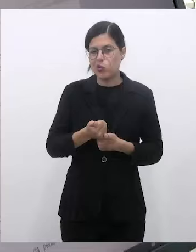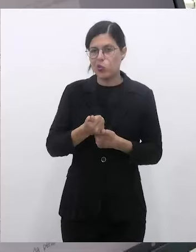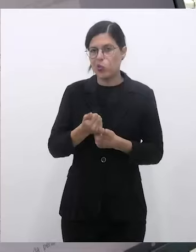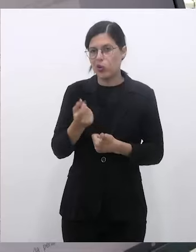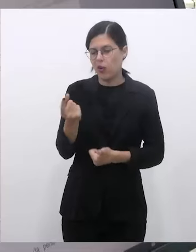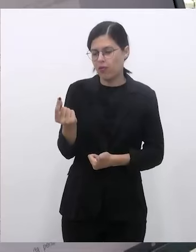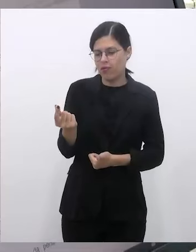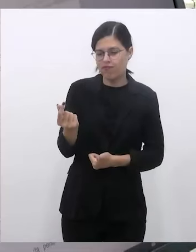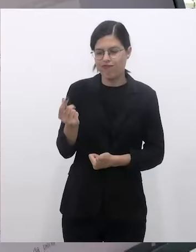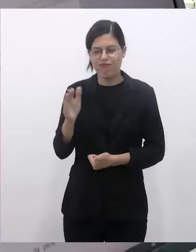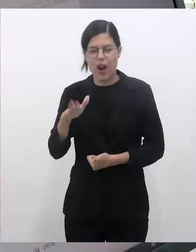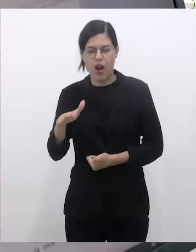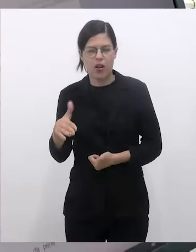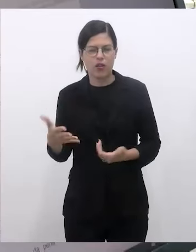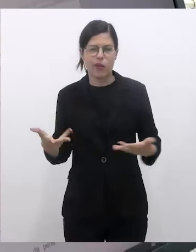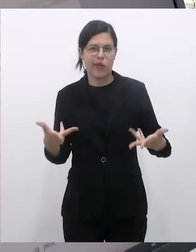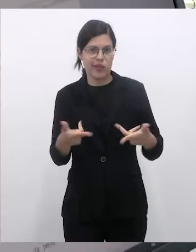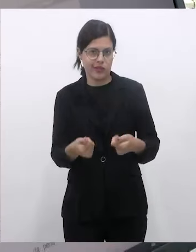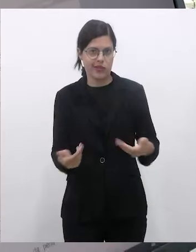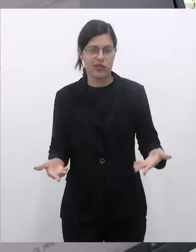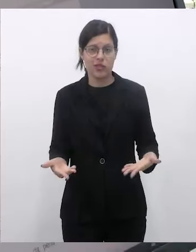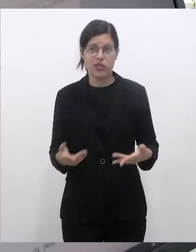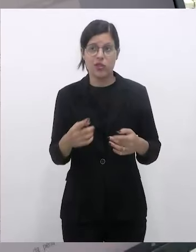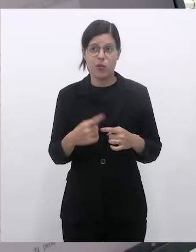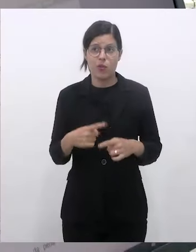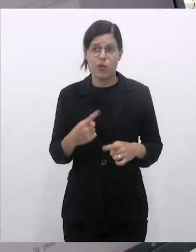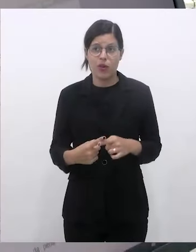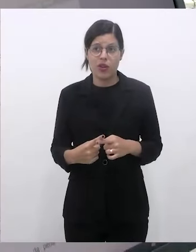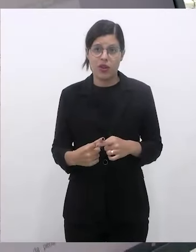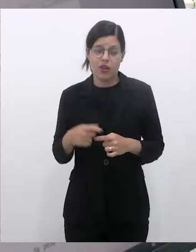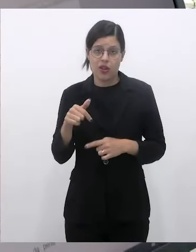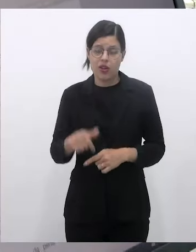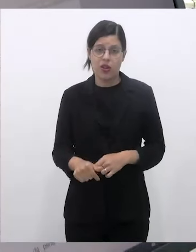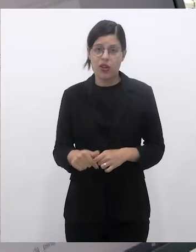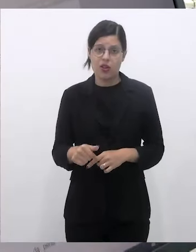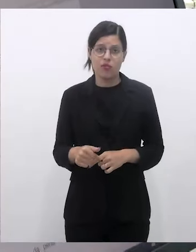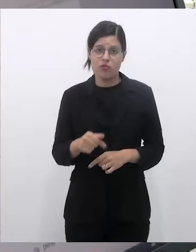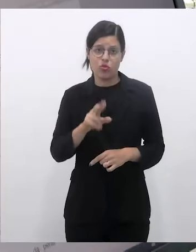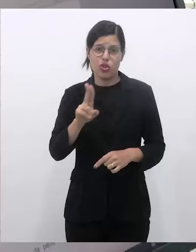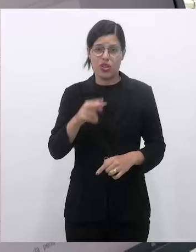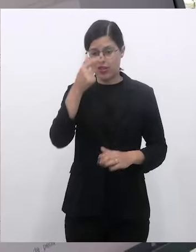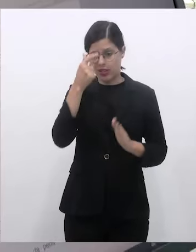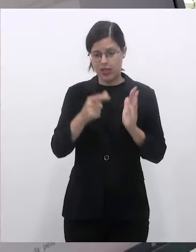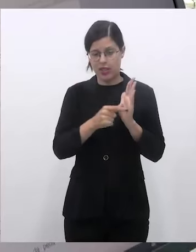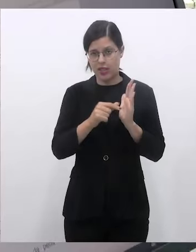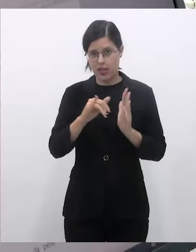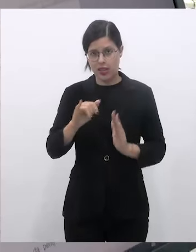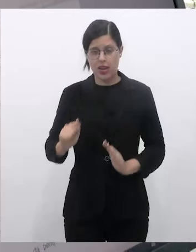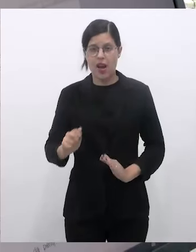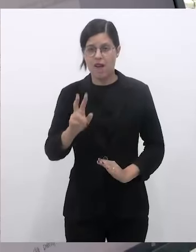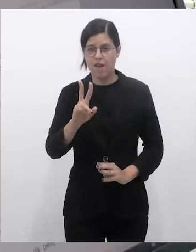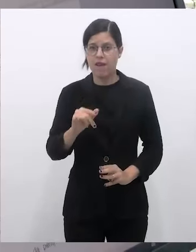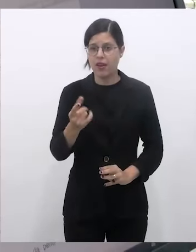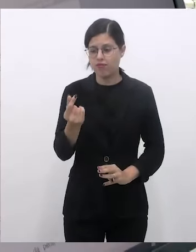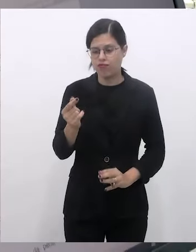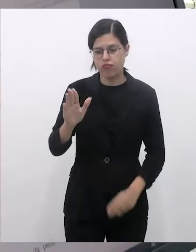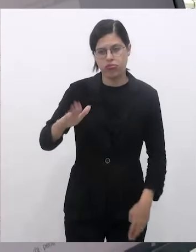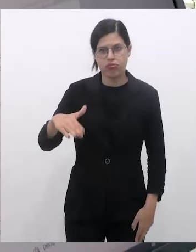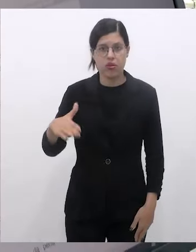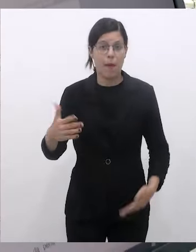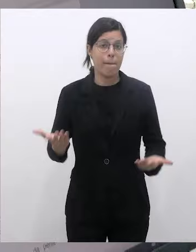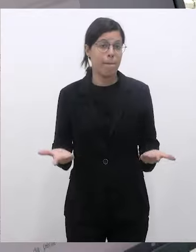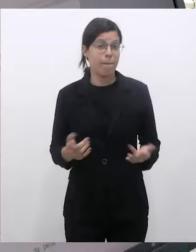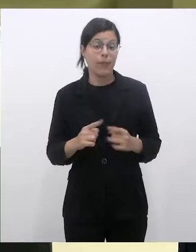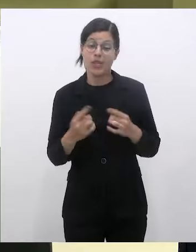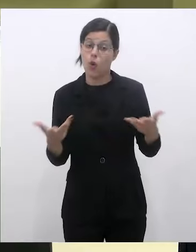qualidade? Né? Porque você bota uma máquina para fazer, vai baratear muito o custo. Mas e aí?